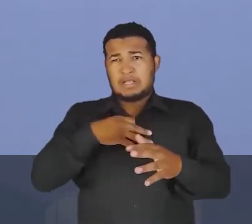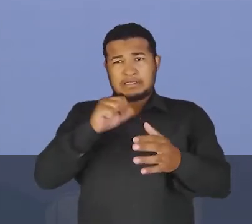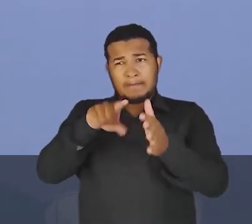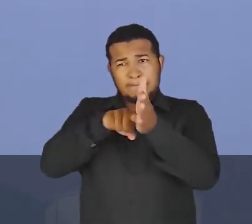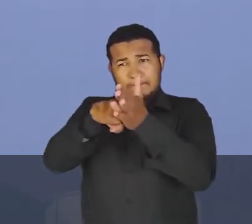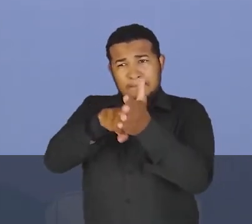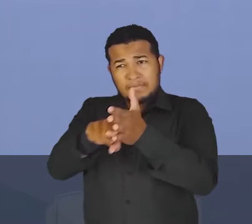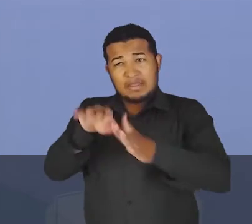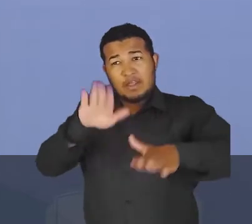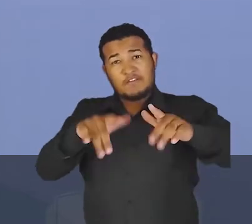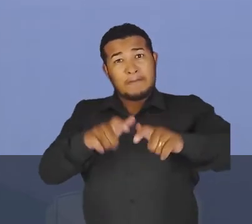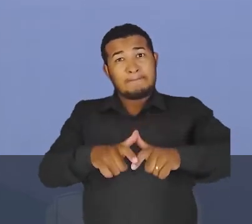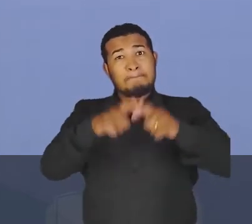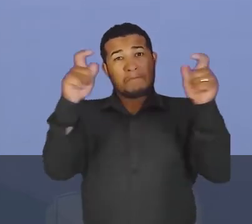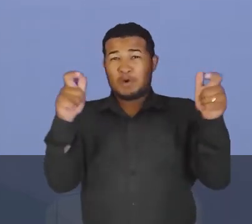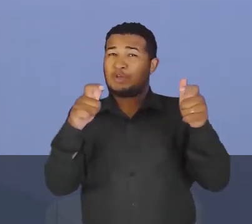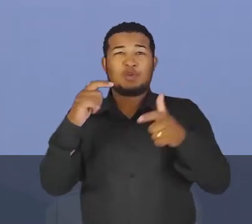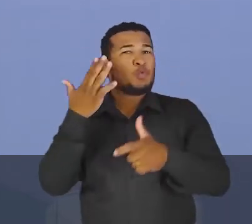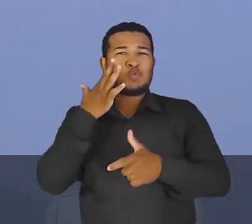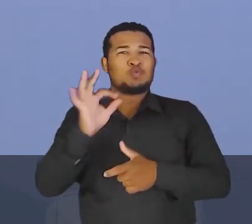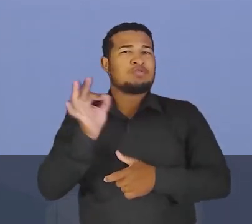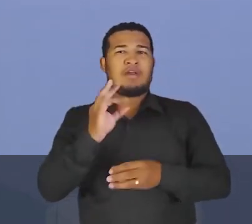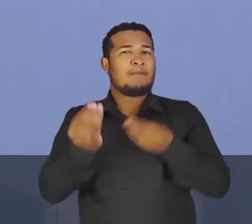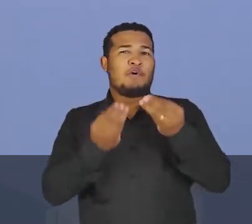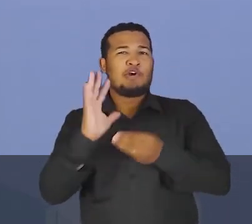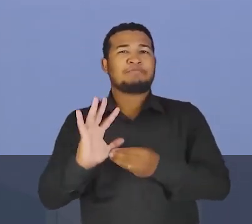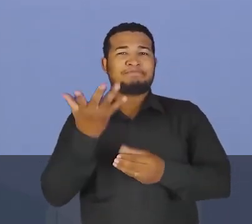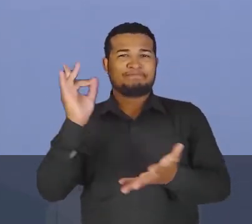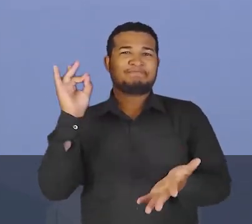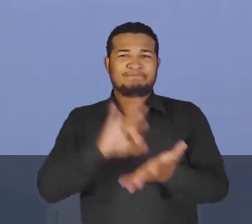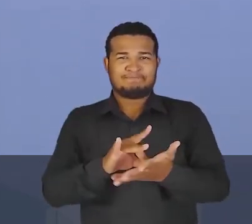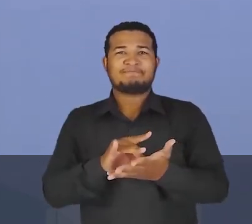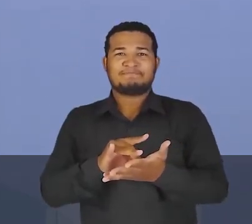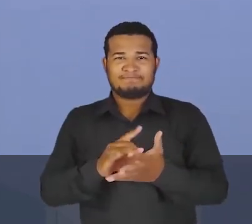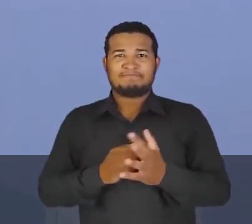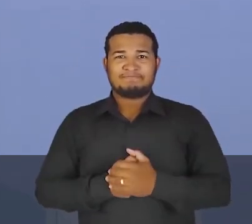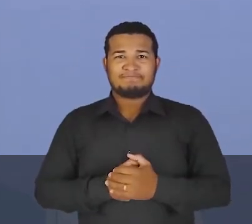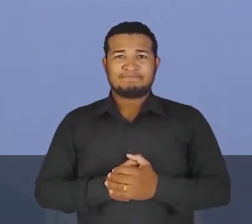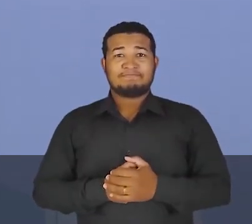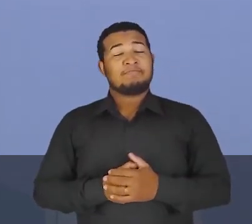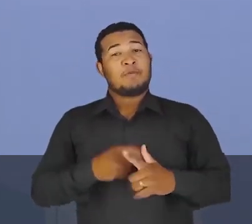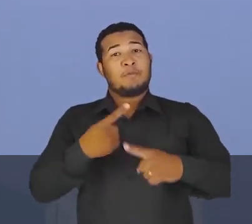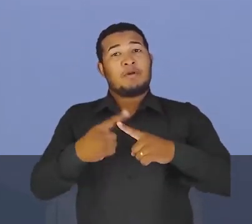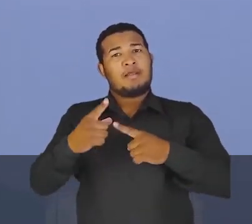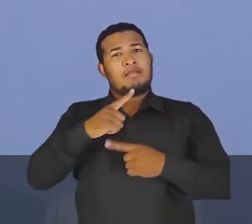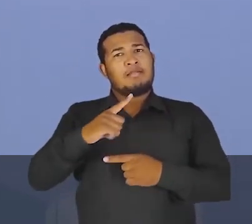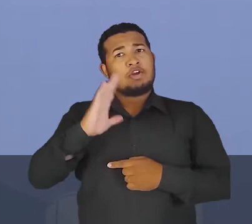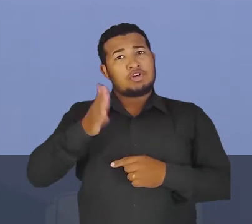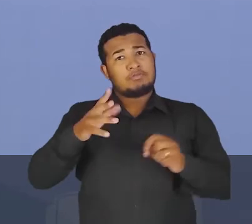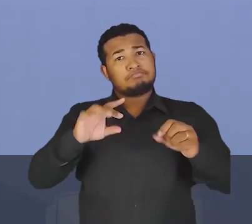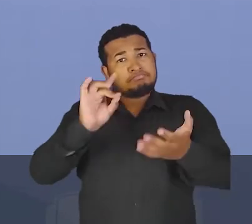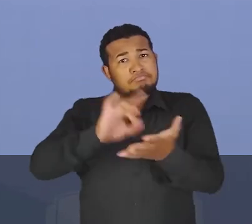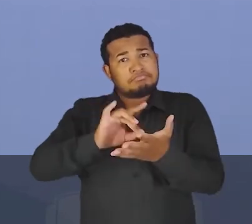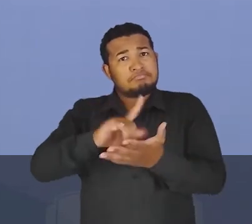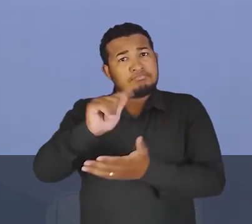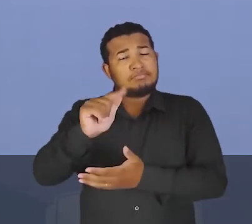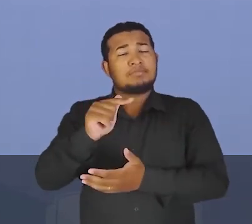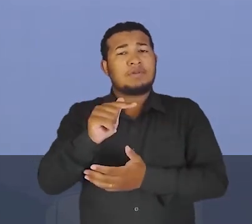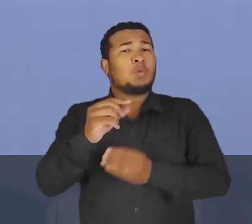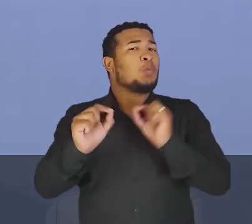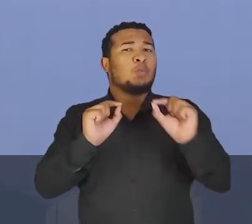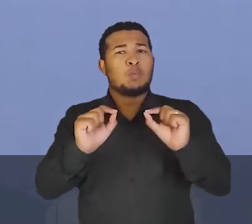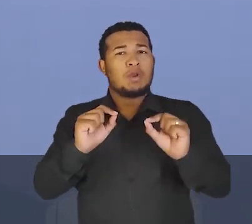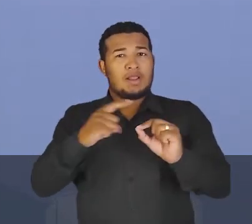talvez até a maioria das pessoas não entenda direito como funciona esse modelo. que a gente tem justamente isso. A questão de você